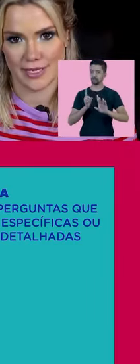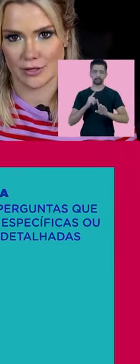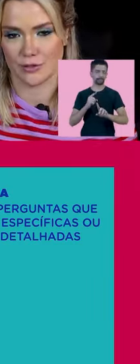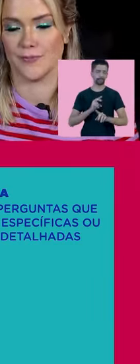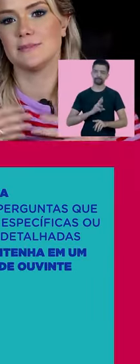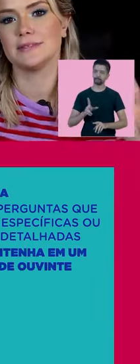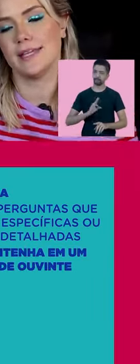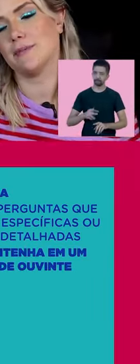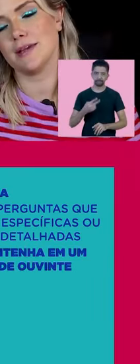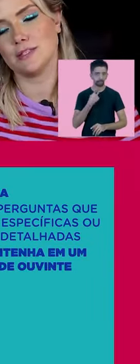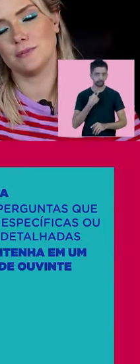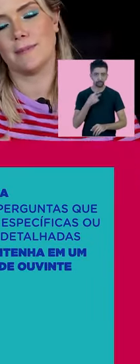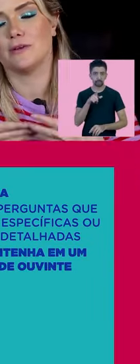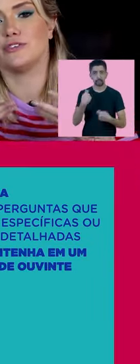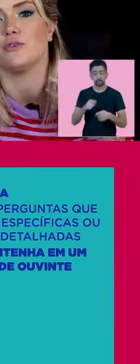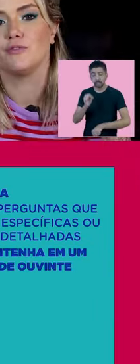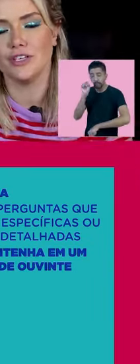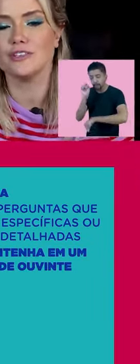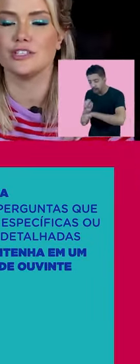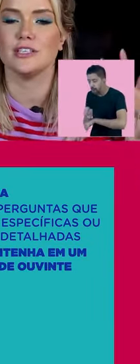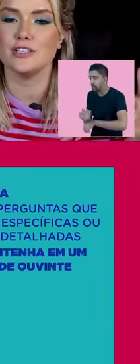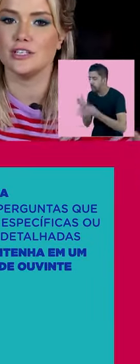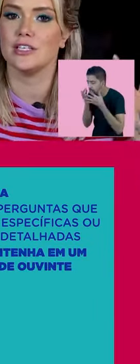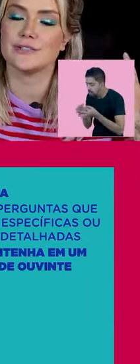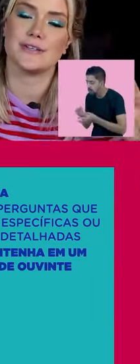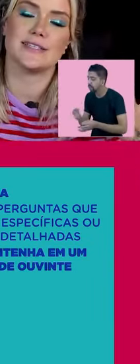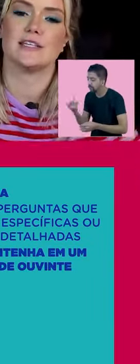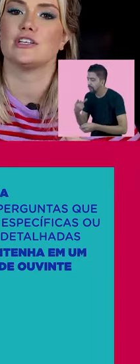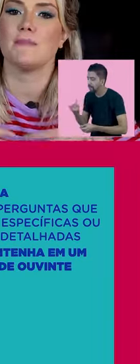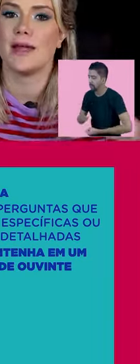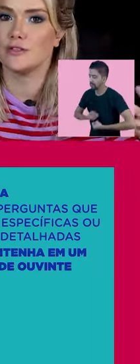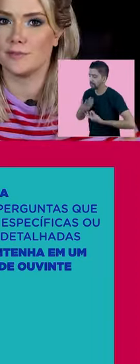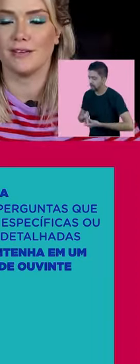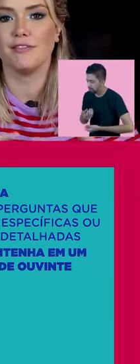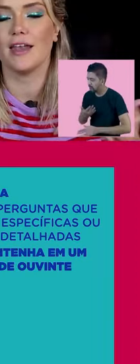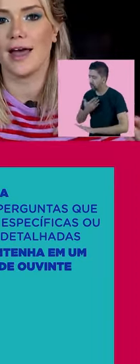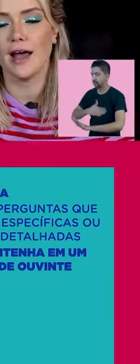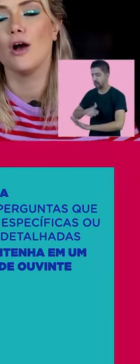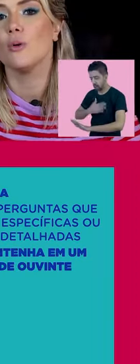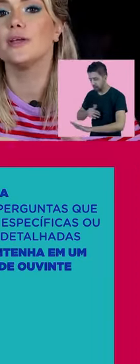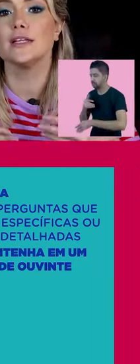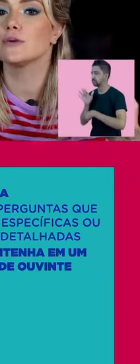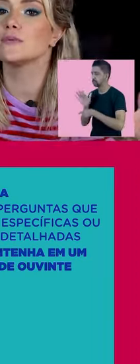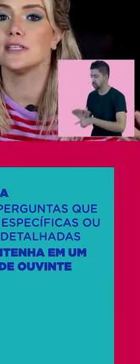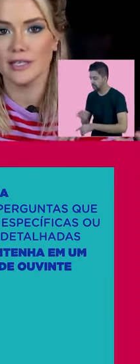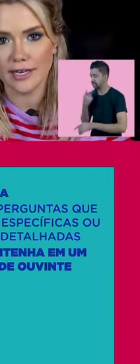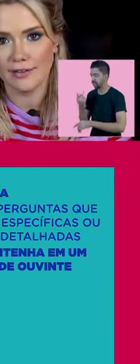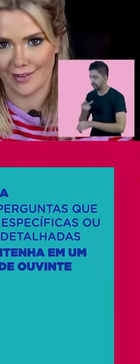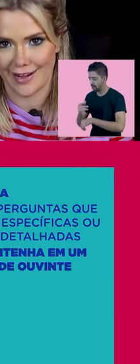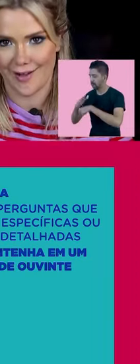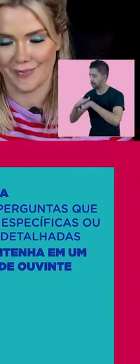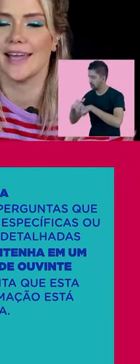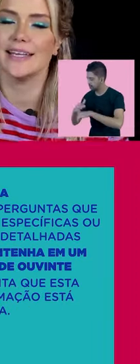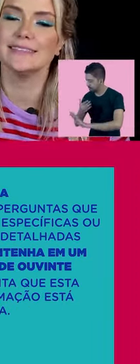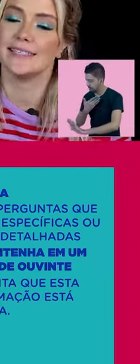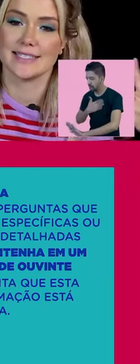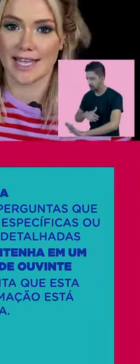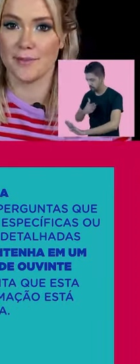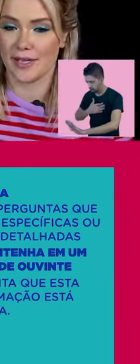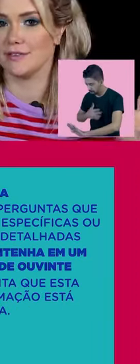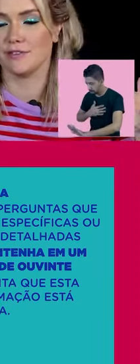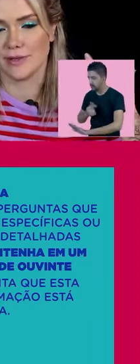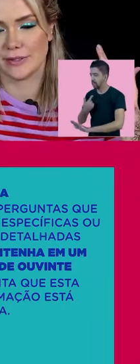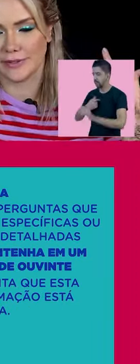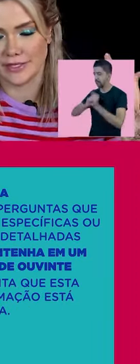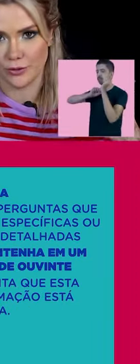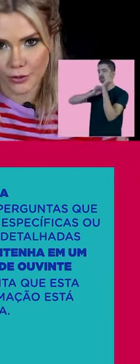nada o processo. Se mantenha mais num papel de ouvinte e deixe a criança e o adolescente abertos para falar o que eles conseguirem falar. Garanta que ele